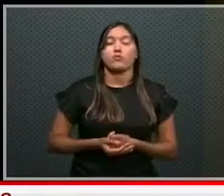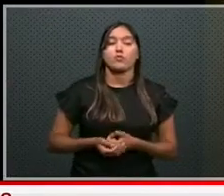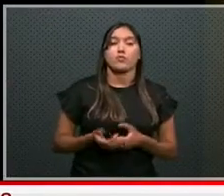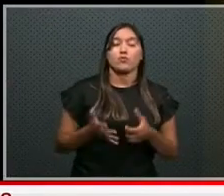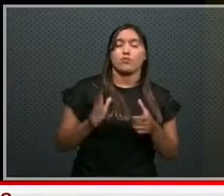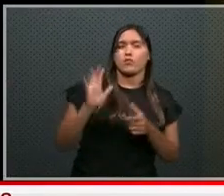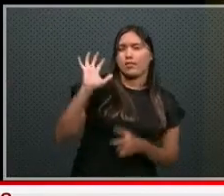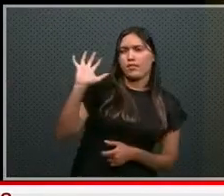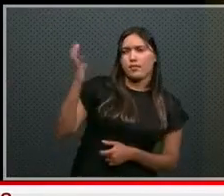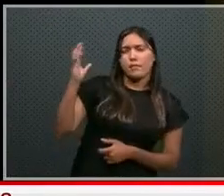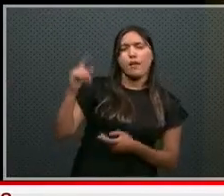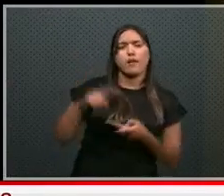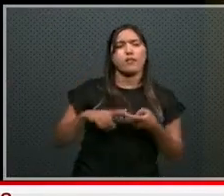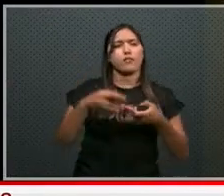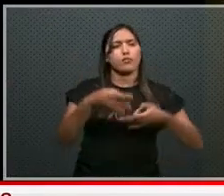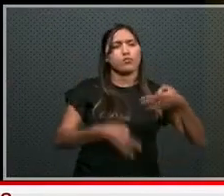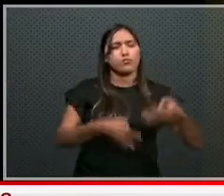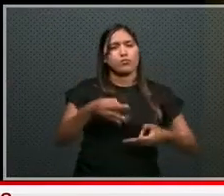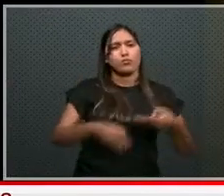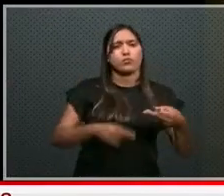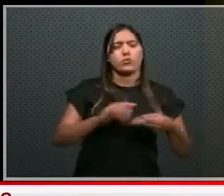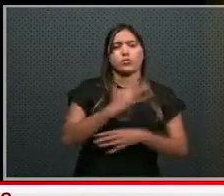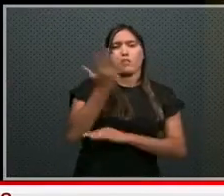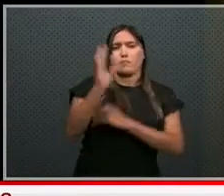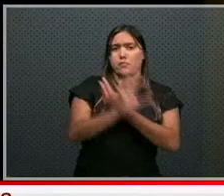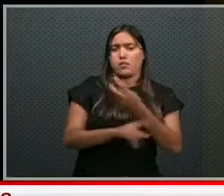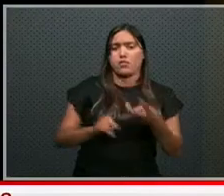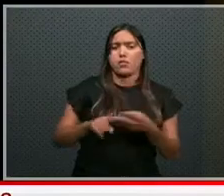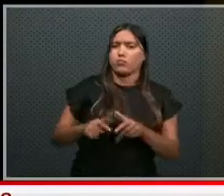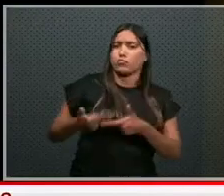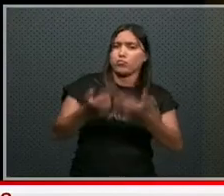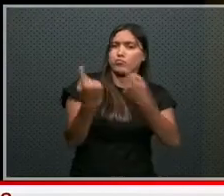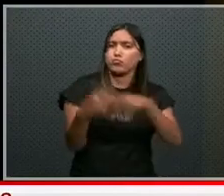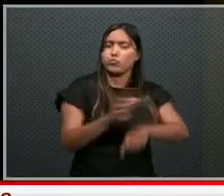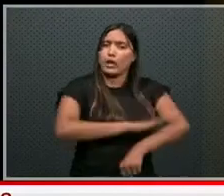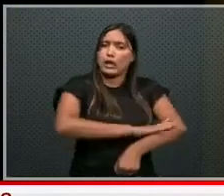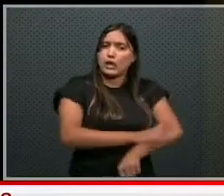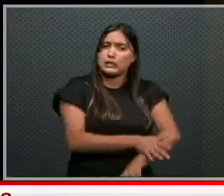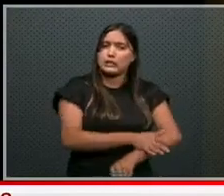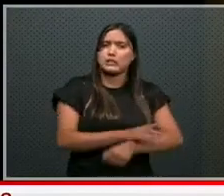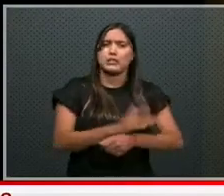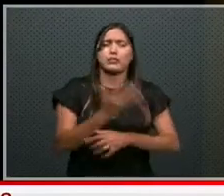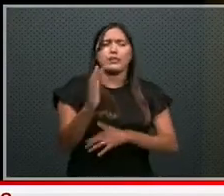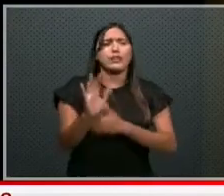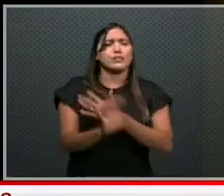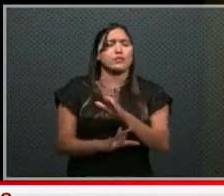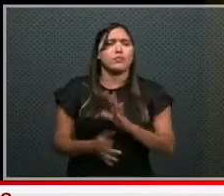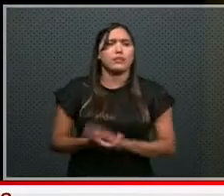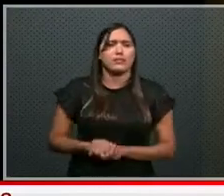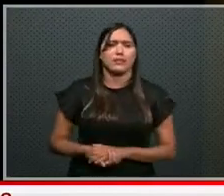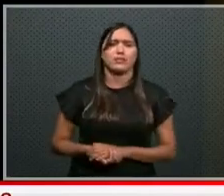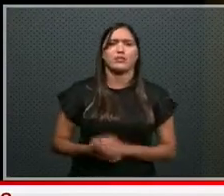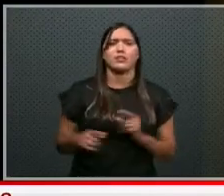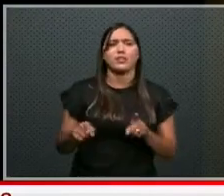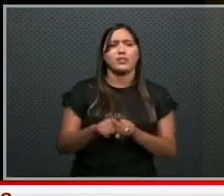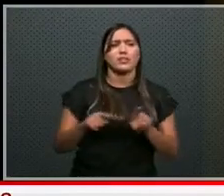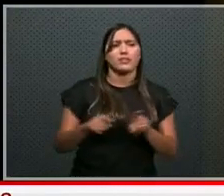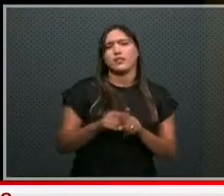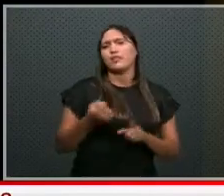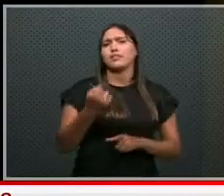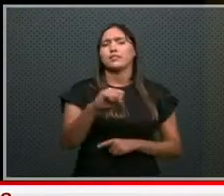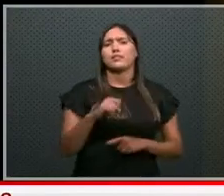Justiça ambiental o combate ao racismo ambiental a defesa dos territórios